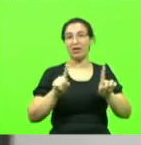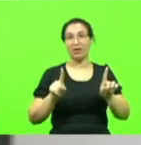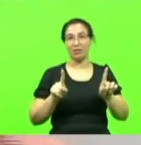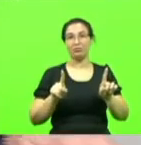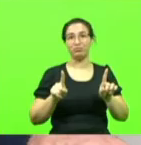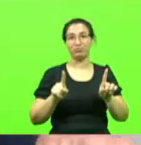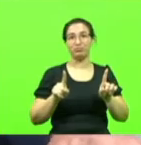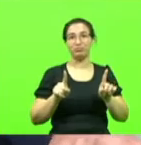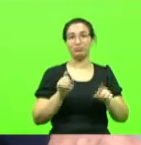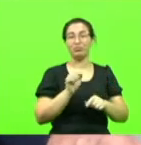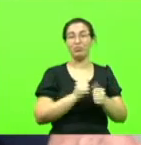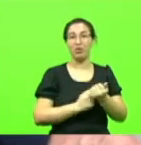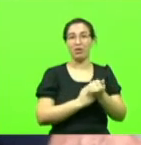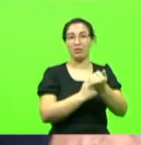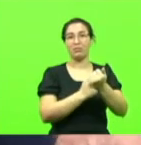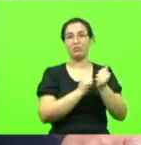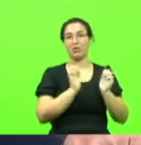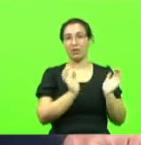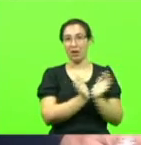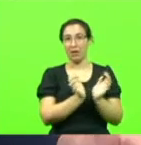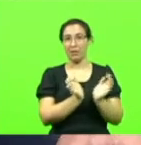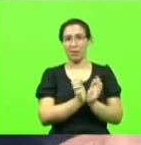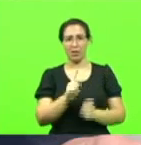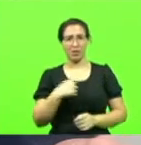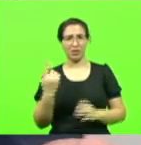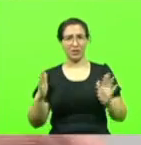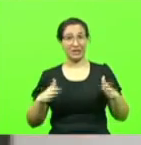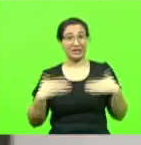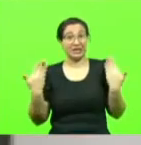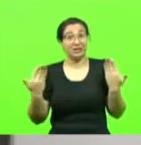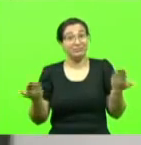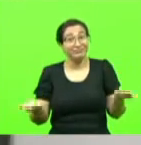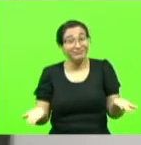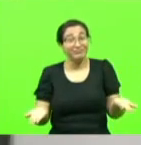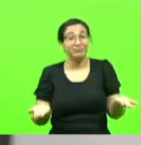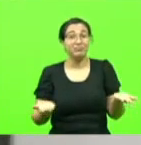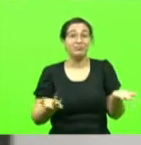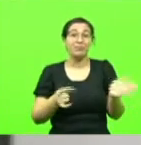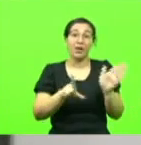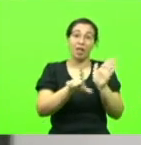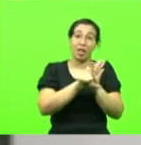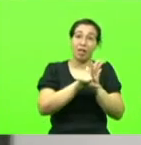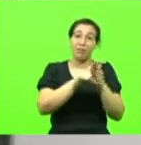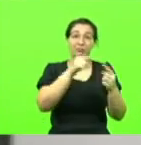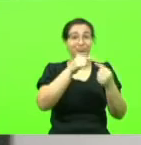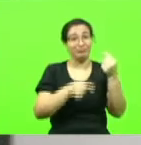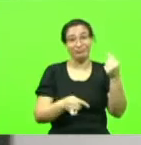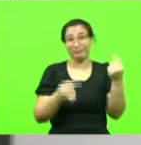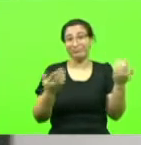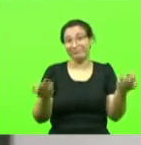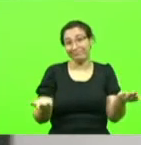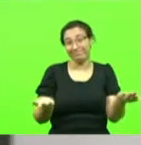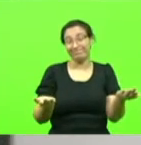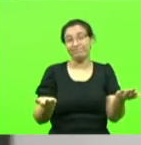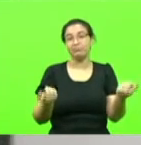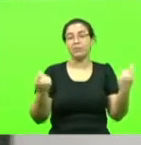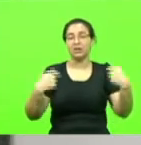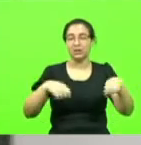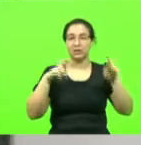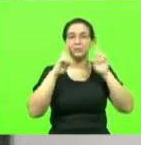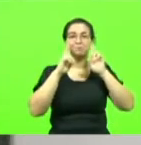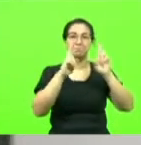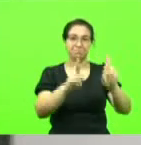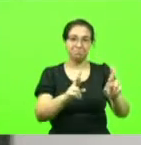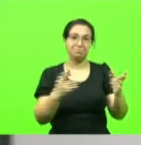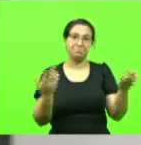rapaz né uma situação que nos Pegou de surpresa mais não havendo previsão legal nós temos que que